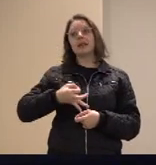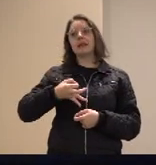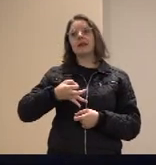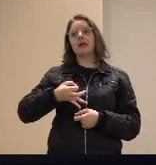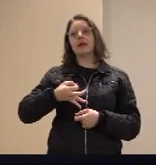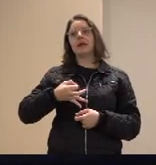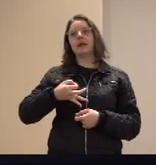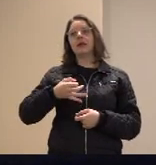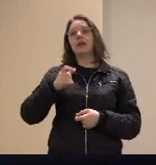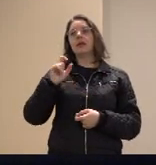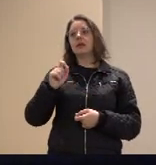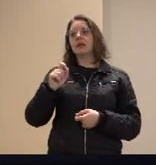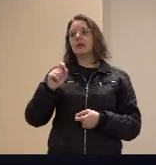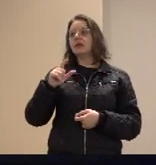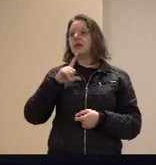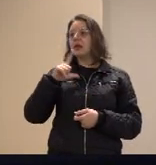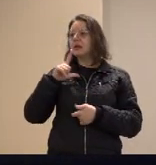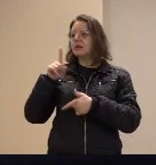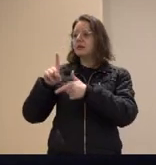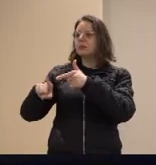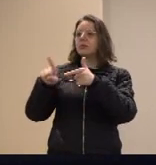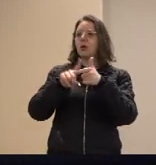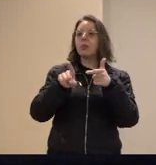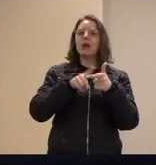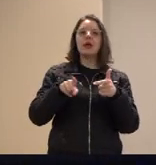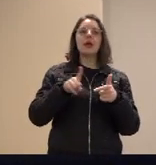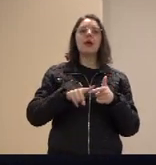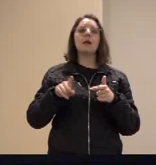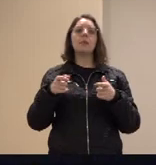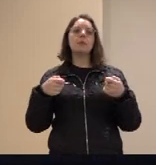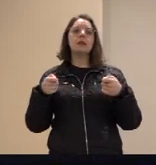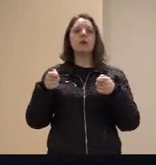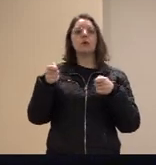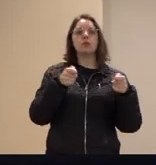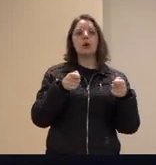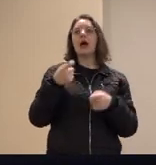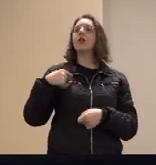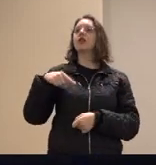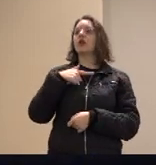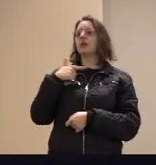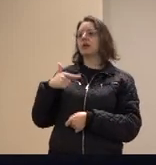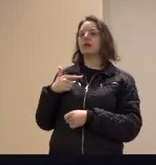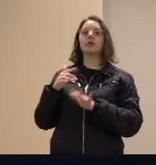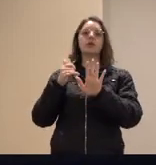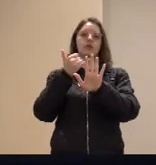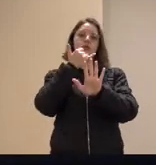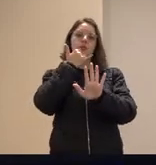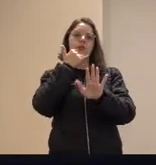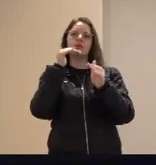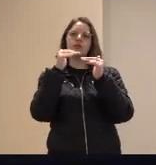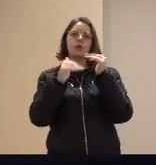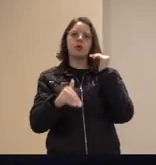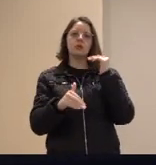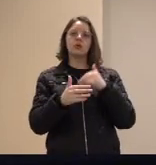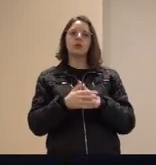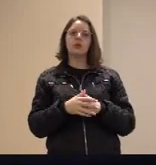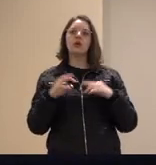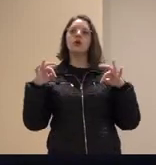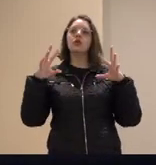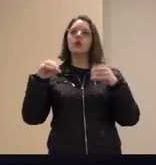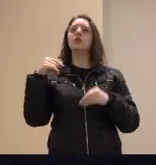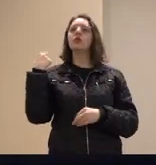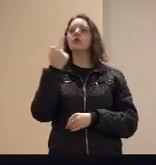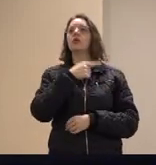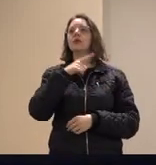que tem que lidar com os problemas e nós aqui não temos problemas. Eu discordo, com todo o respeito eu discordo. Todos nós aqui temos